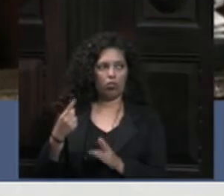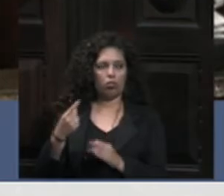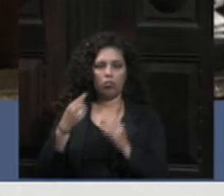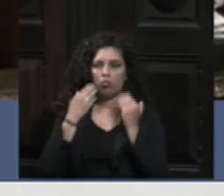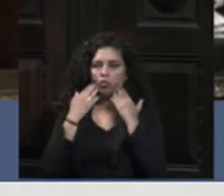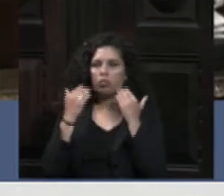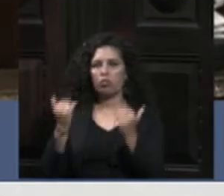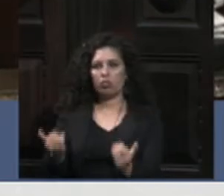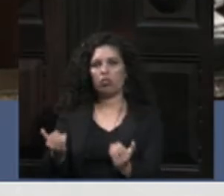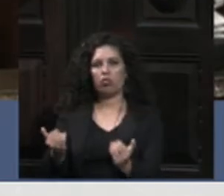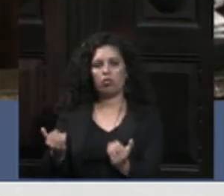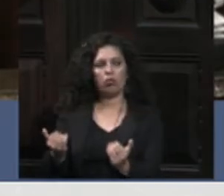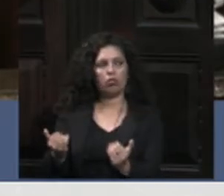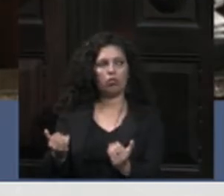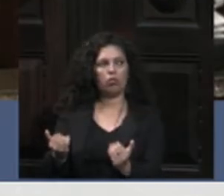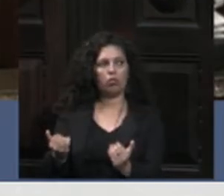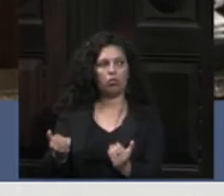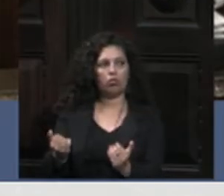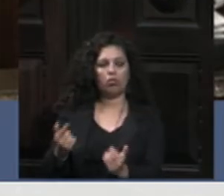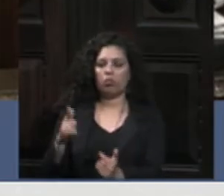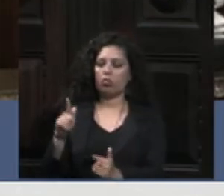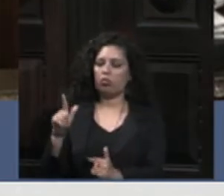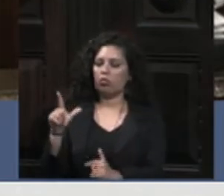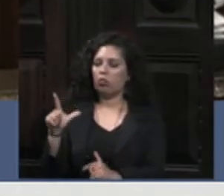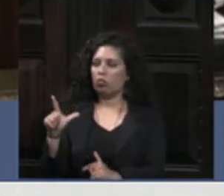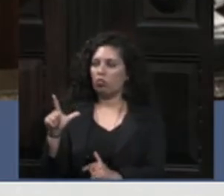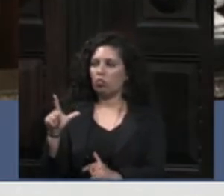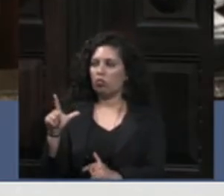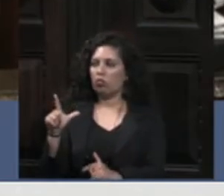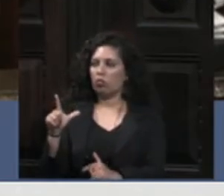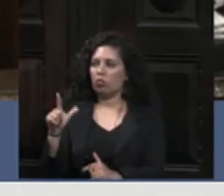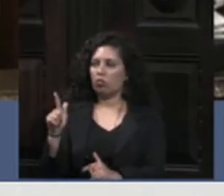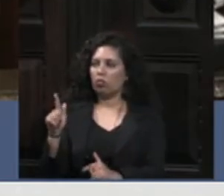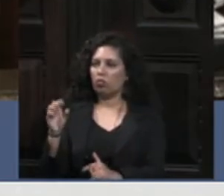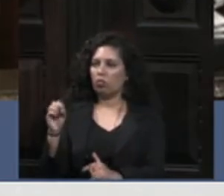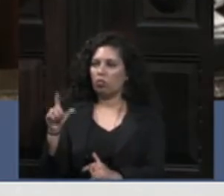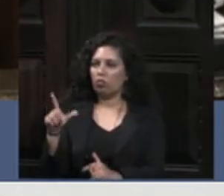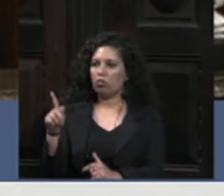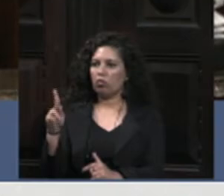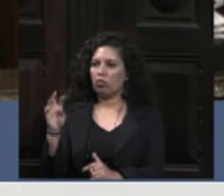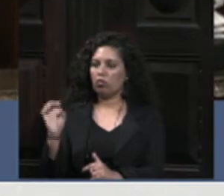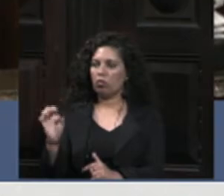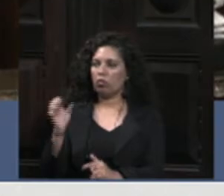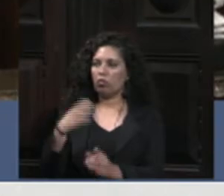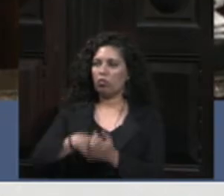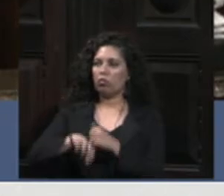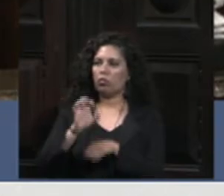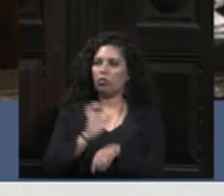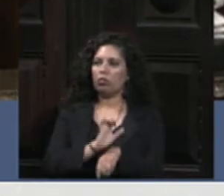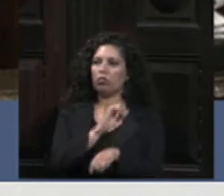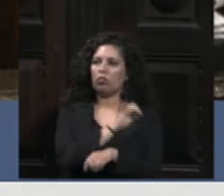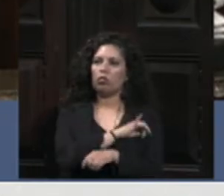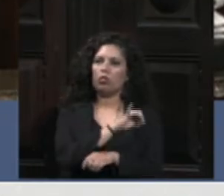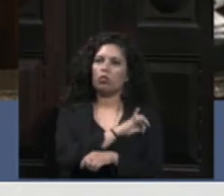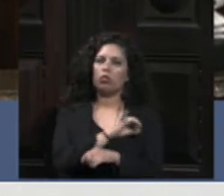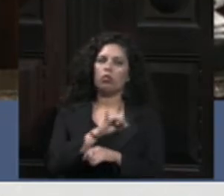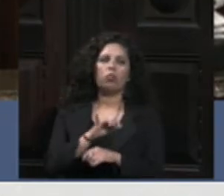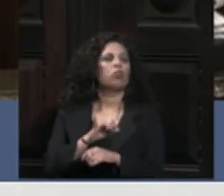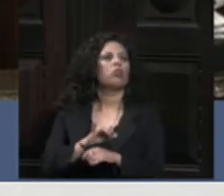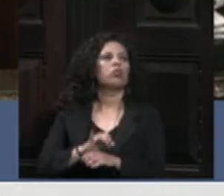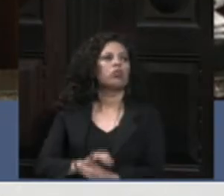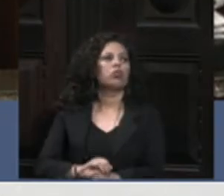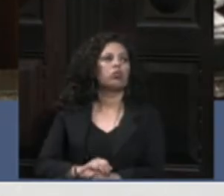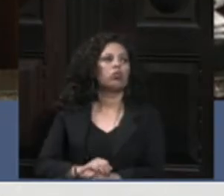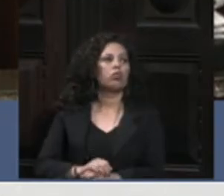demonstrando o golpe que representaria para o Estado a securitização da dívida.